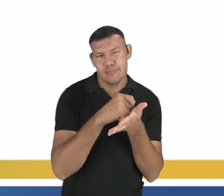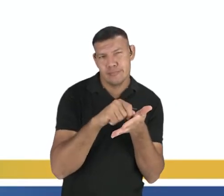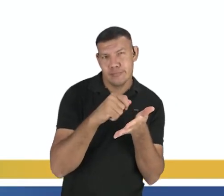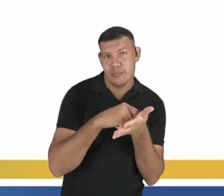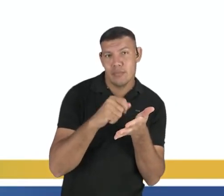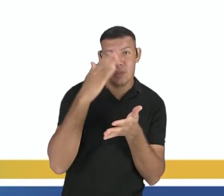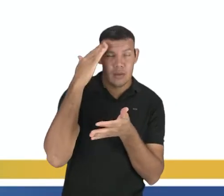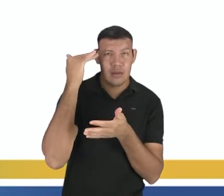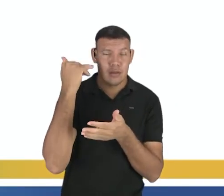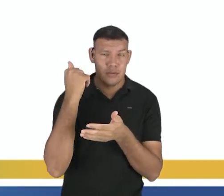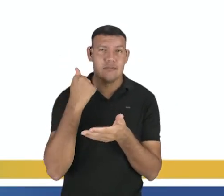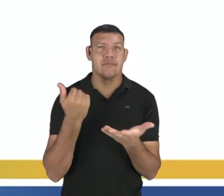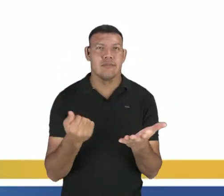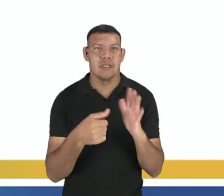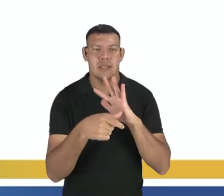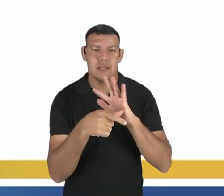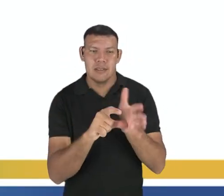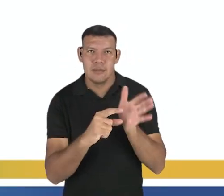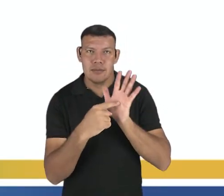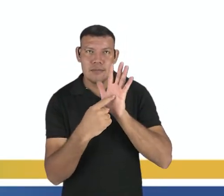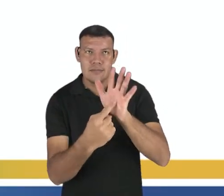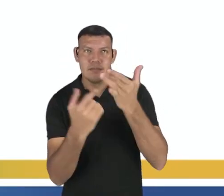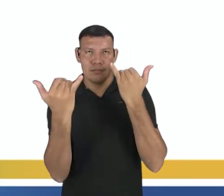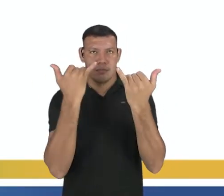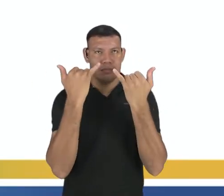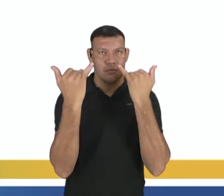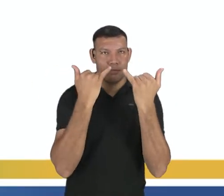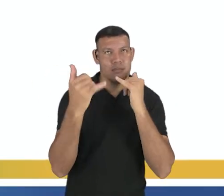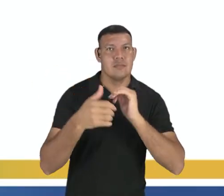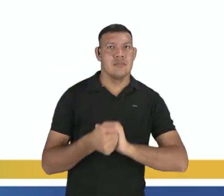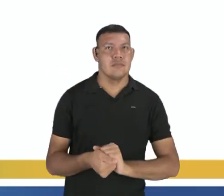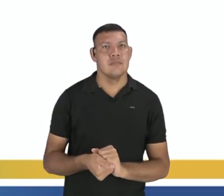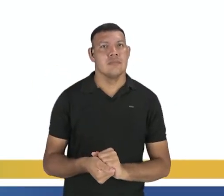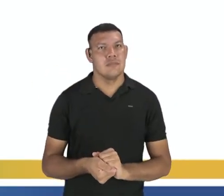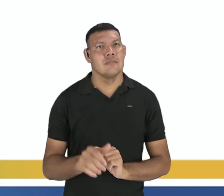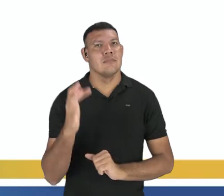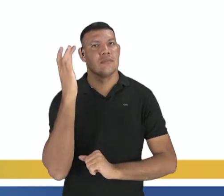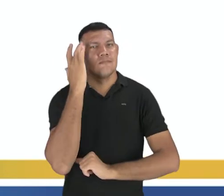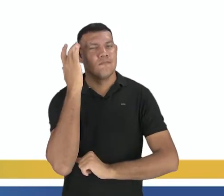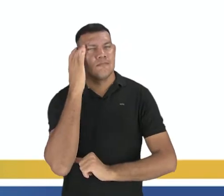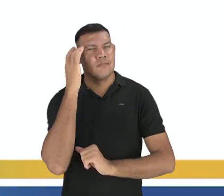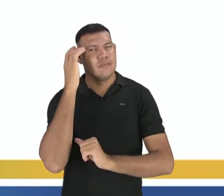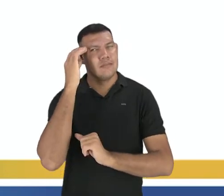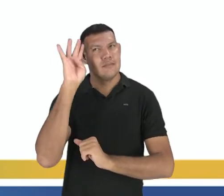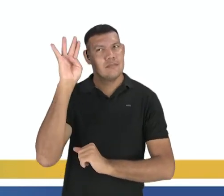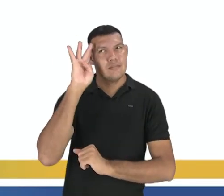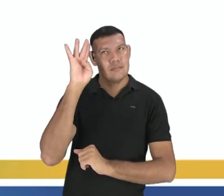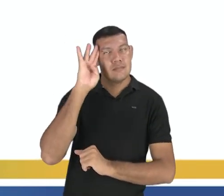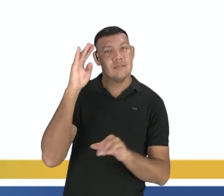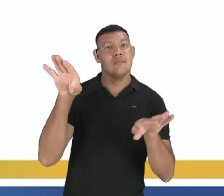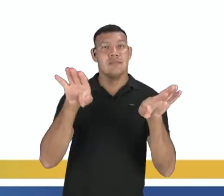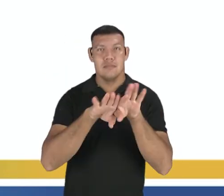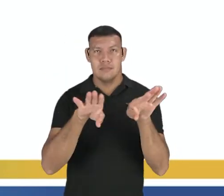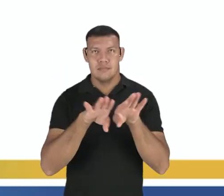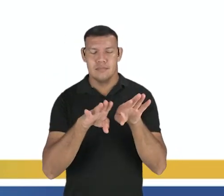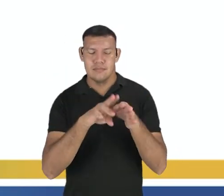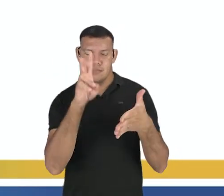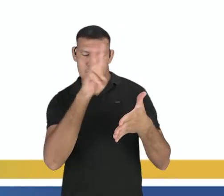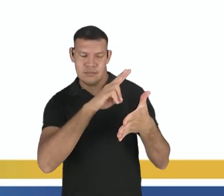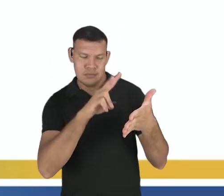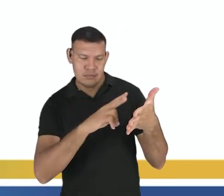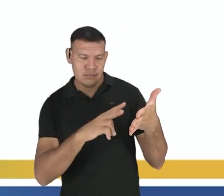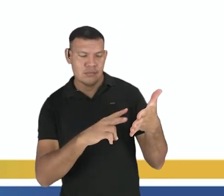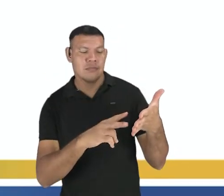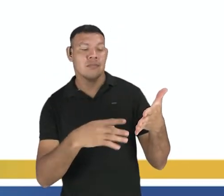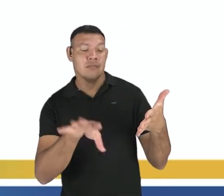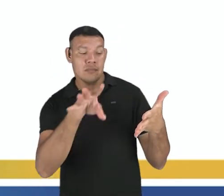essas informações, ele trazer informações que ele vai dizer mais à frente, né? Ou eu mesmo, através da leitura, eu já